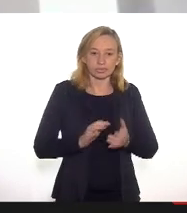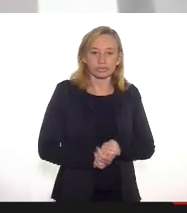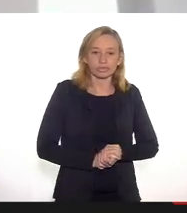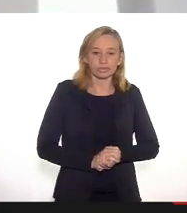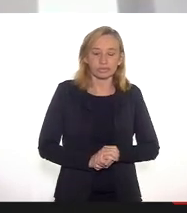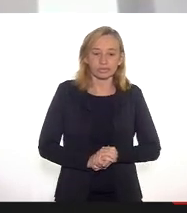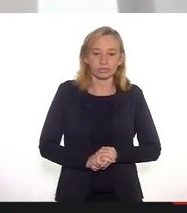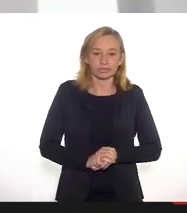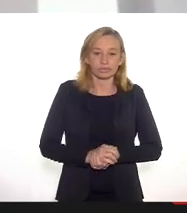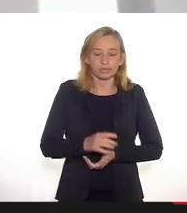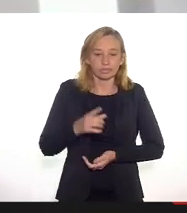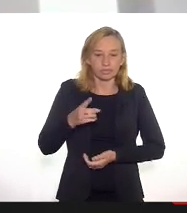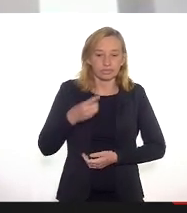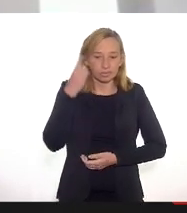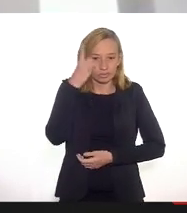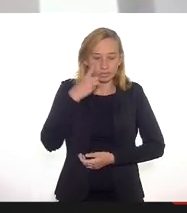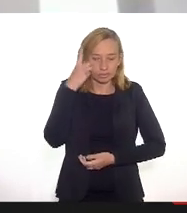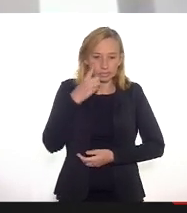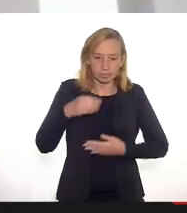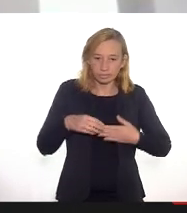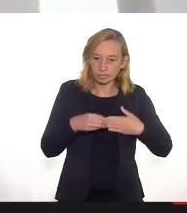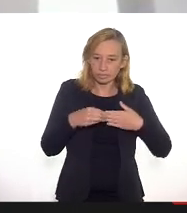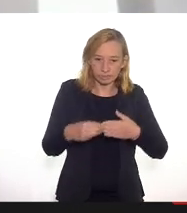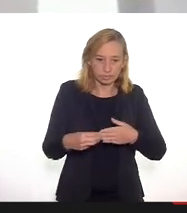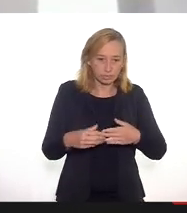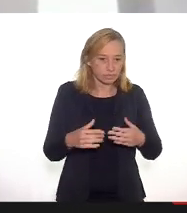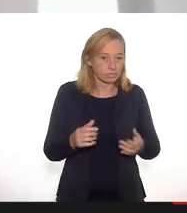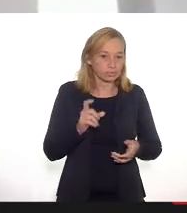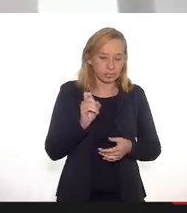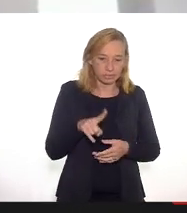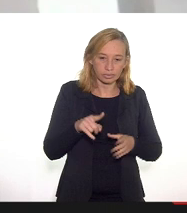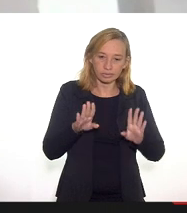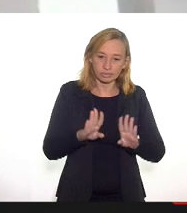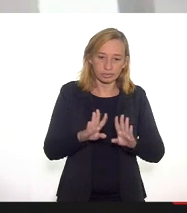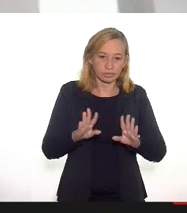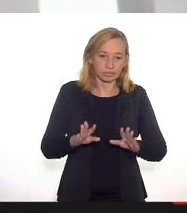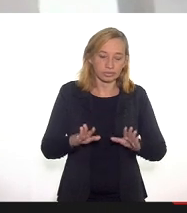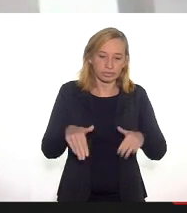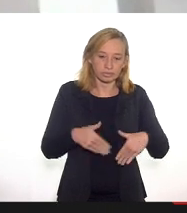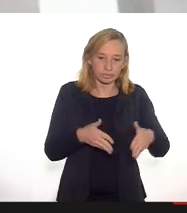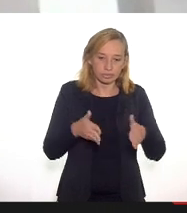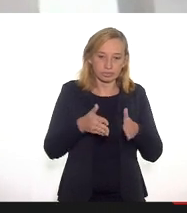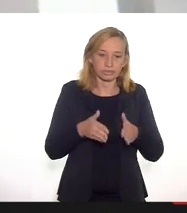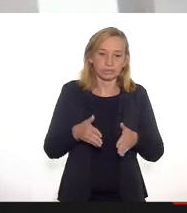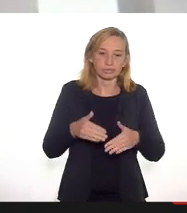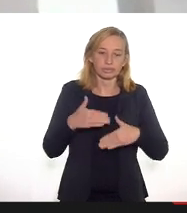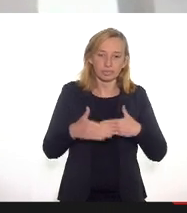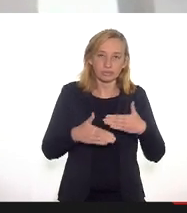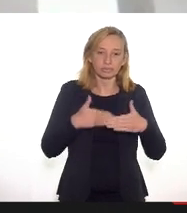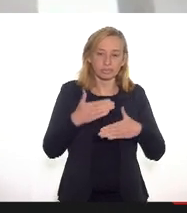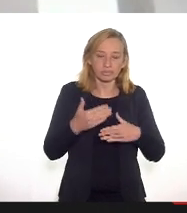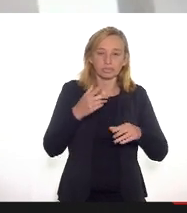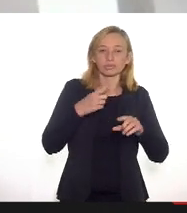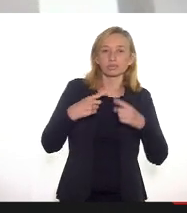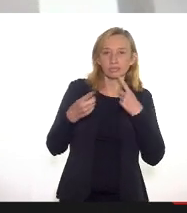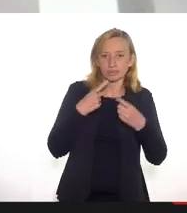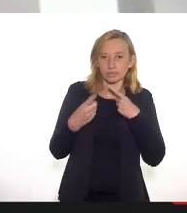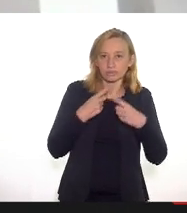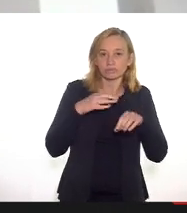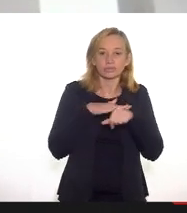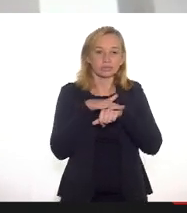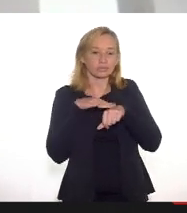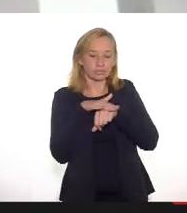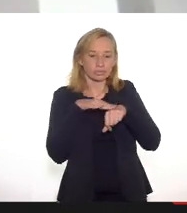Deputado, além de autonomia, essa interlocução, essa porta aberta. A gente tem que estar em contínuo diálogo entre